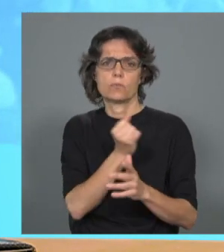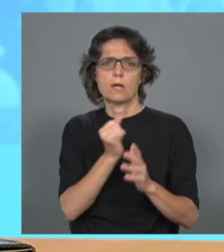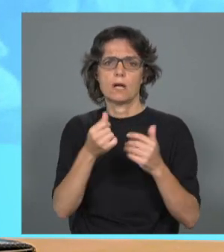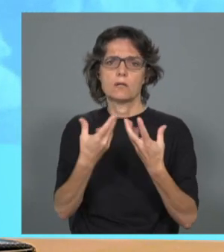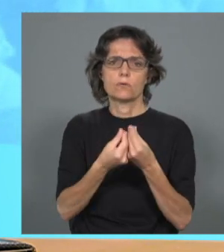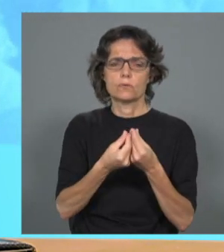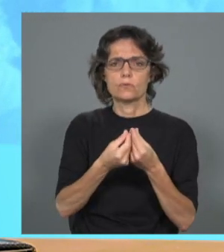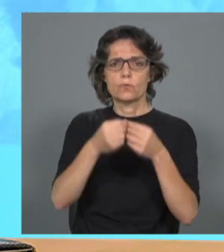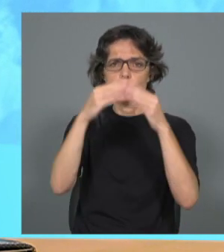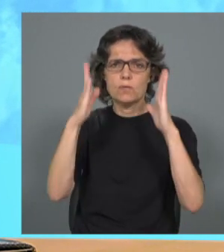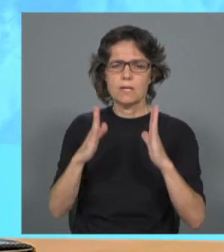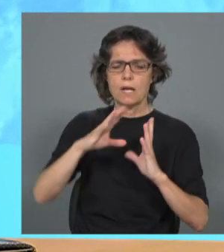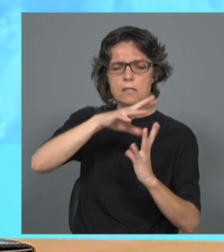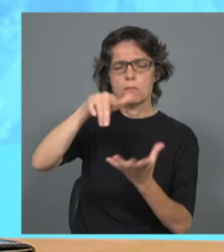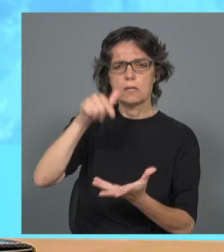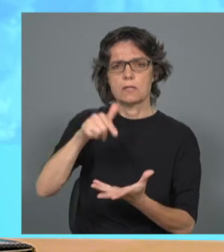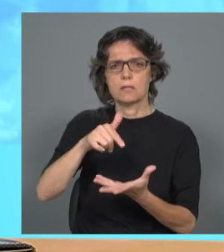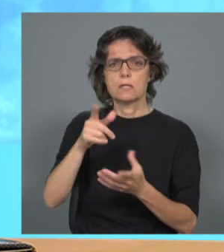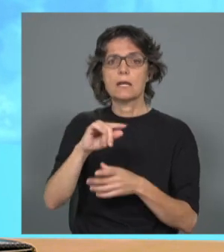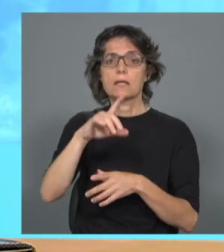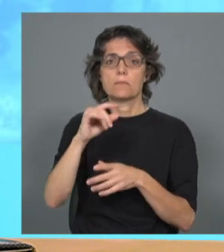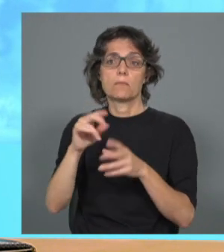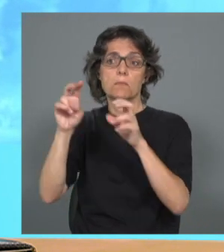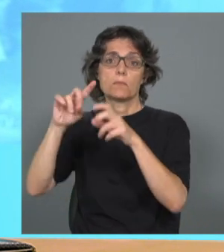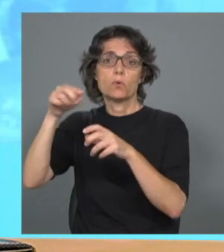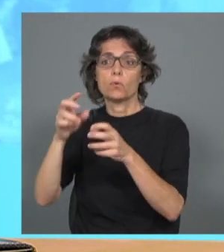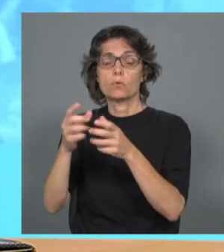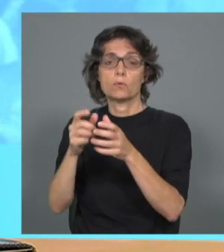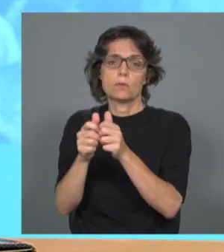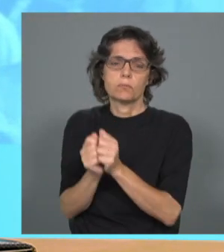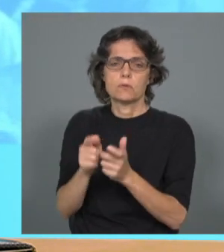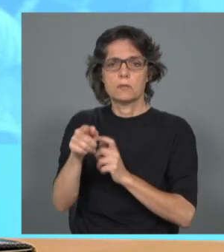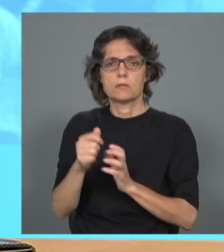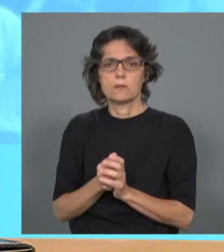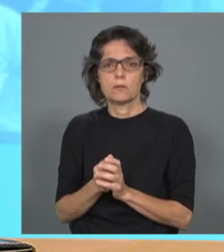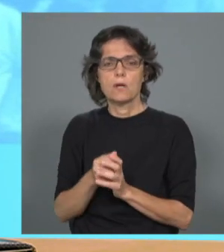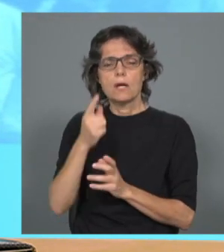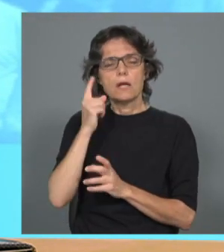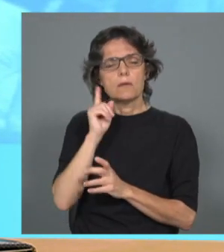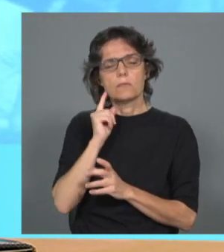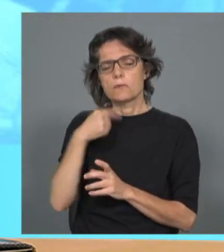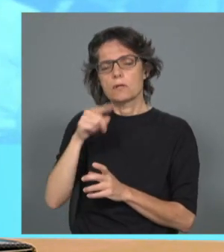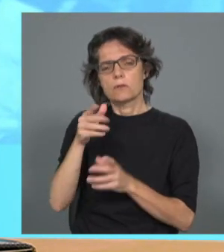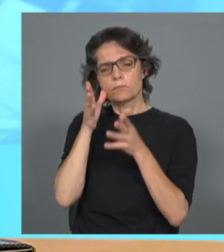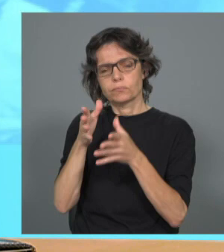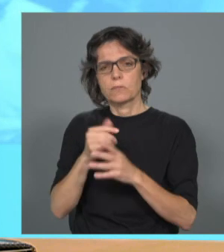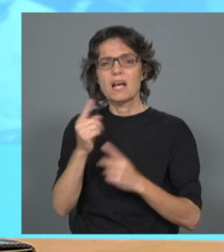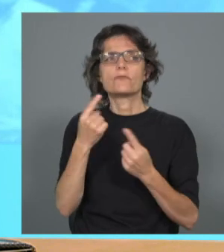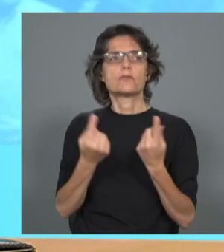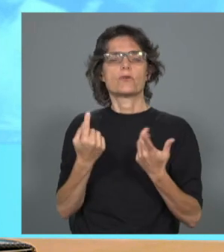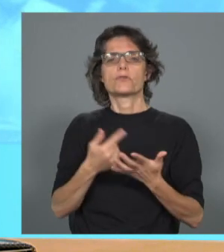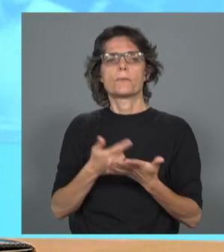A importância de uma atitude contemplativa, isto é fundamental. Às vezes nós centramos demasiado o catolicismo